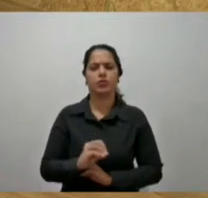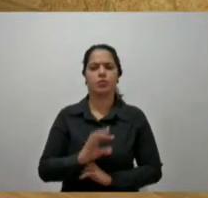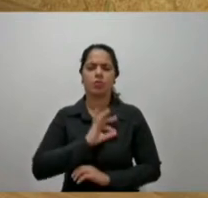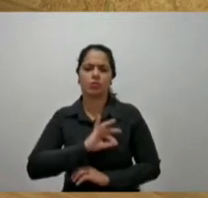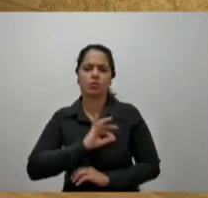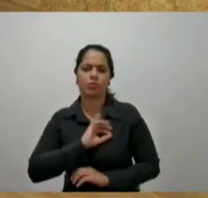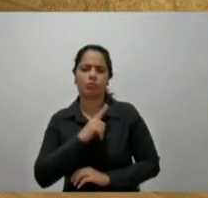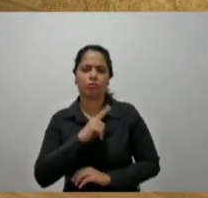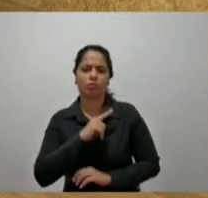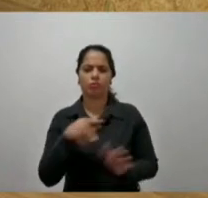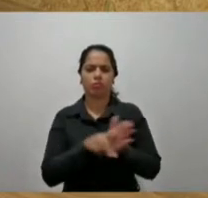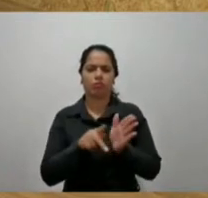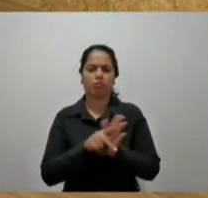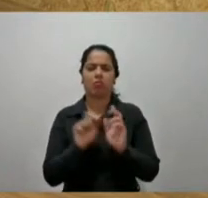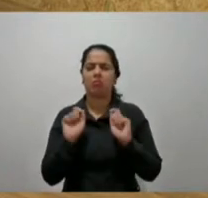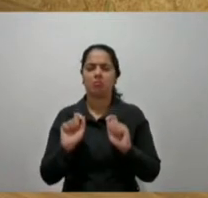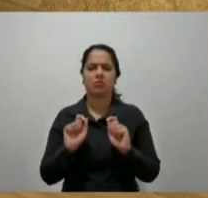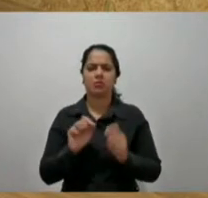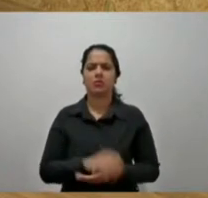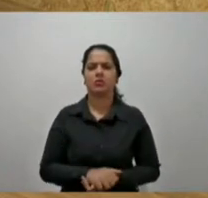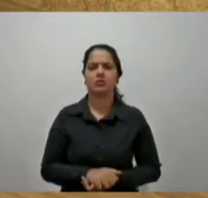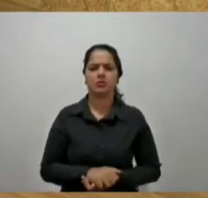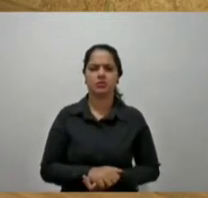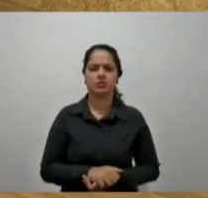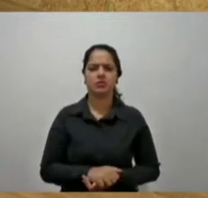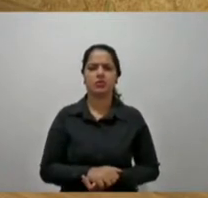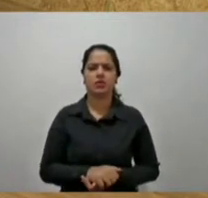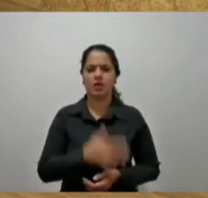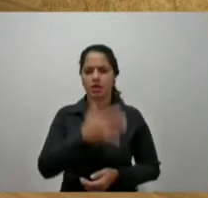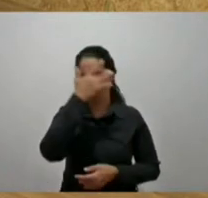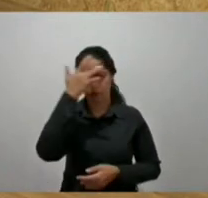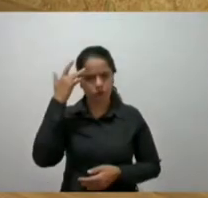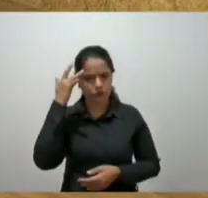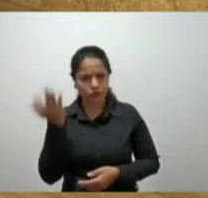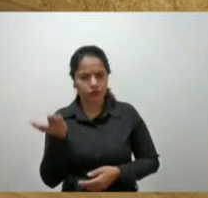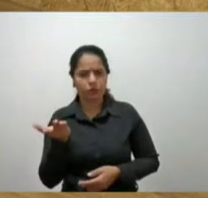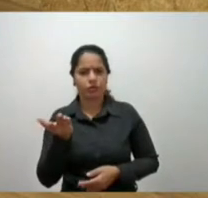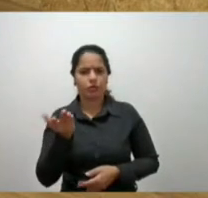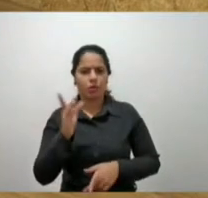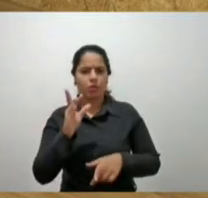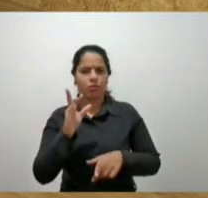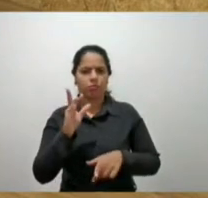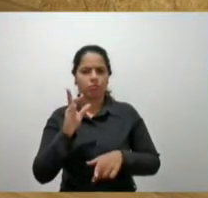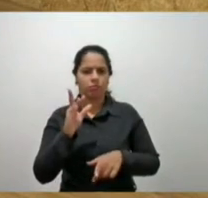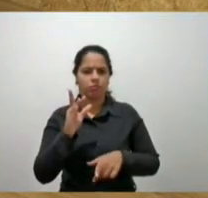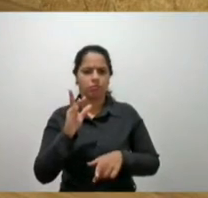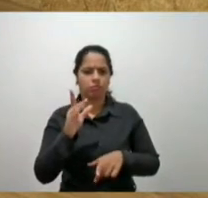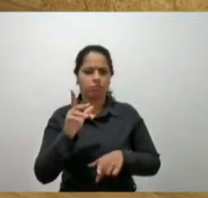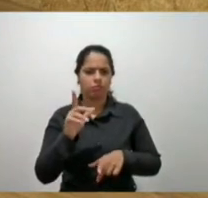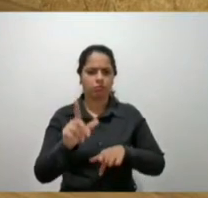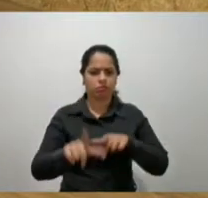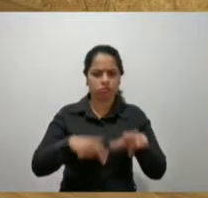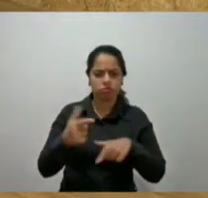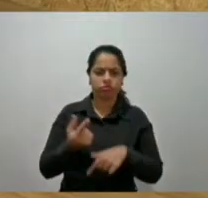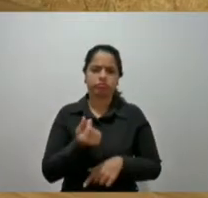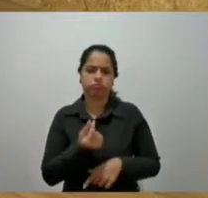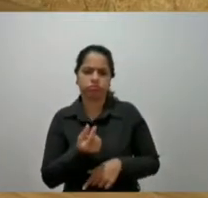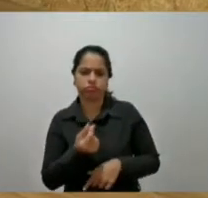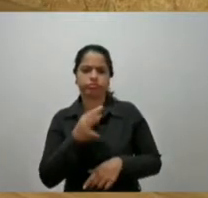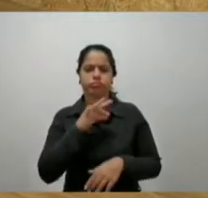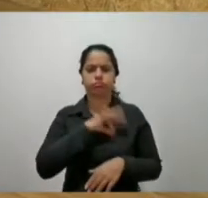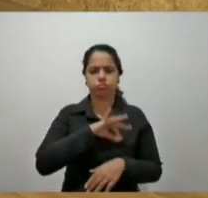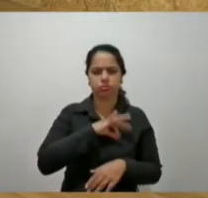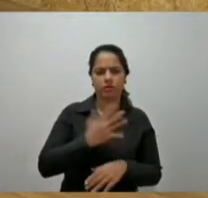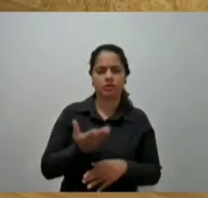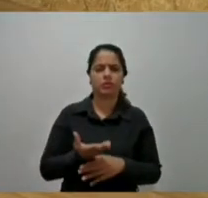quê? À medida que a pessoa vai ganhando, né, um dinheiro na economia, seja ela formal ou informal,